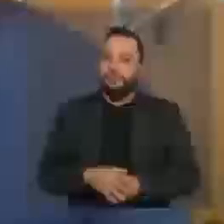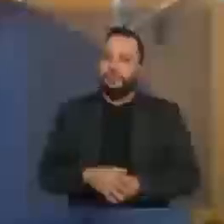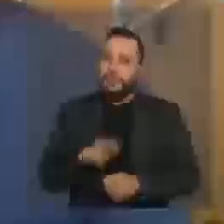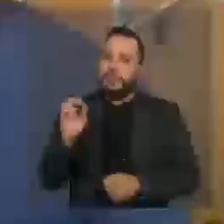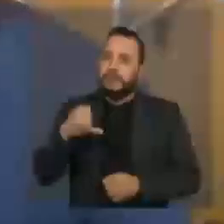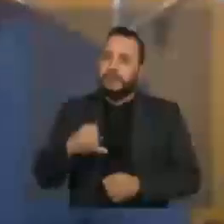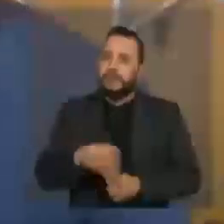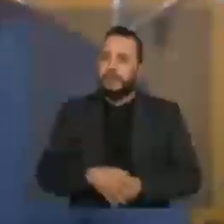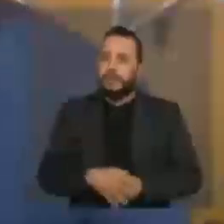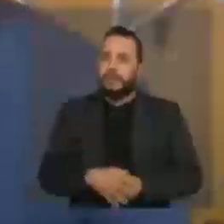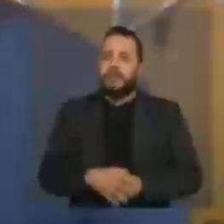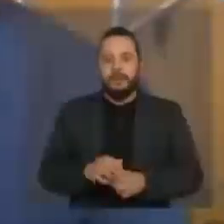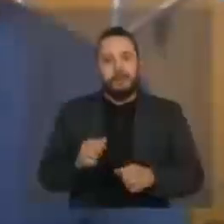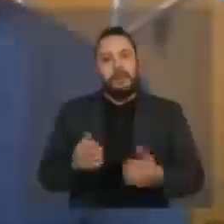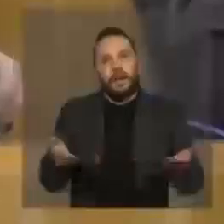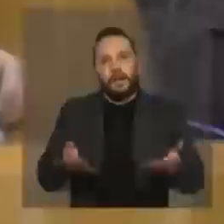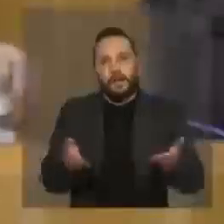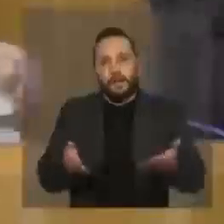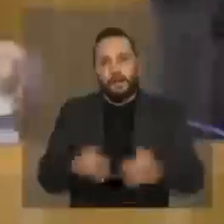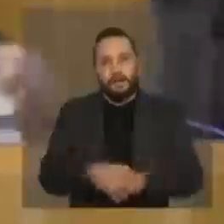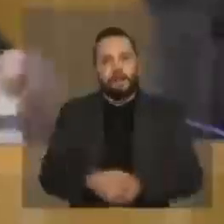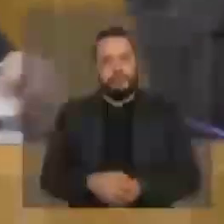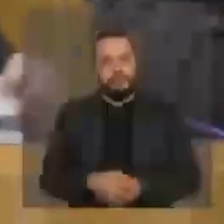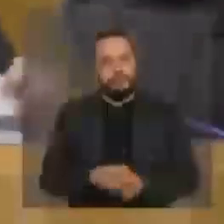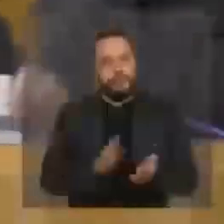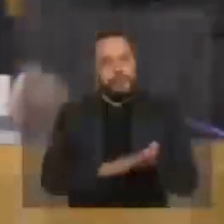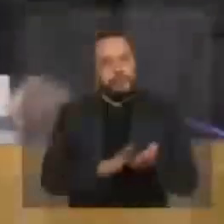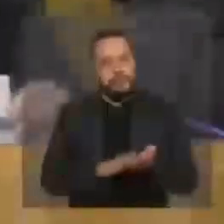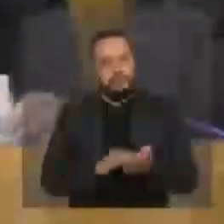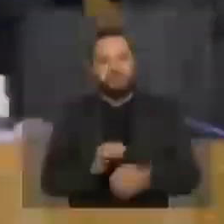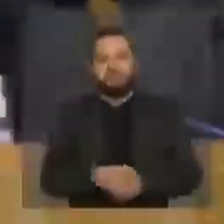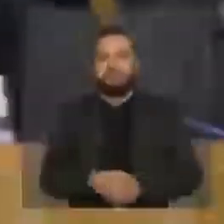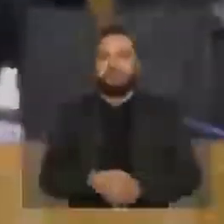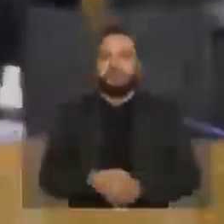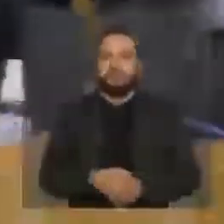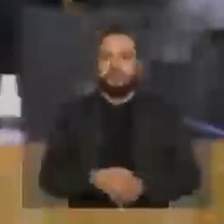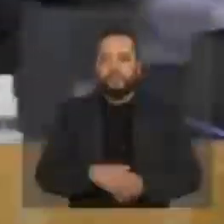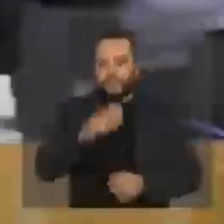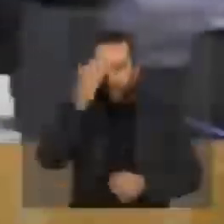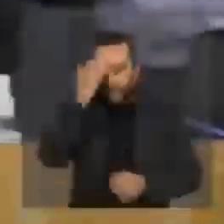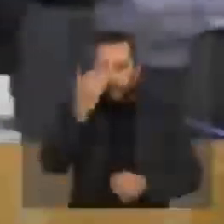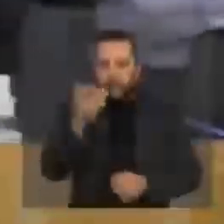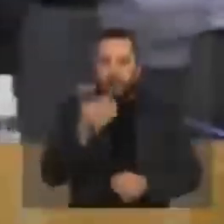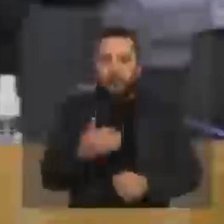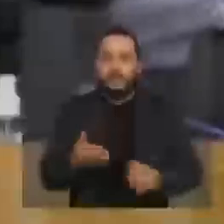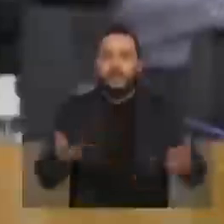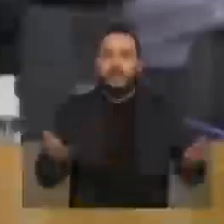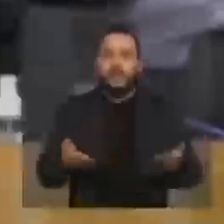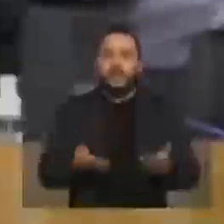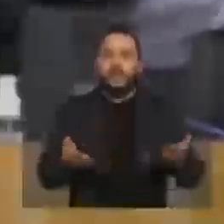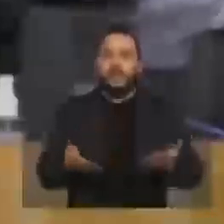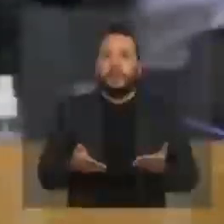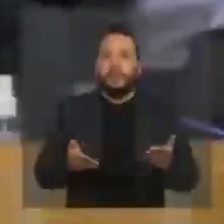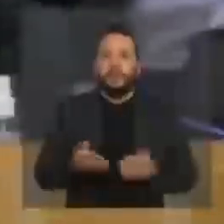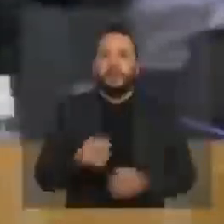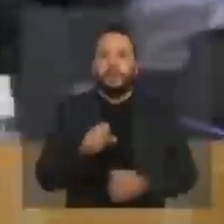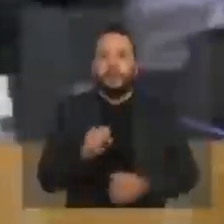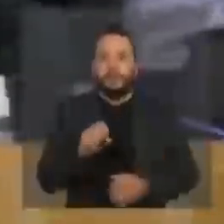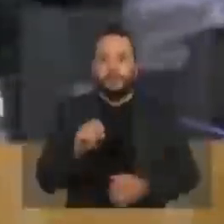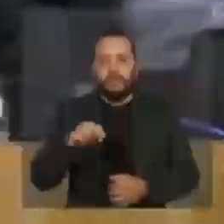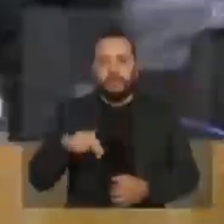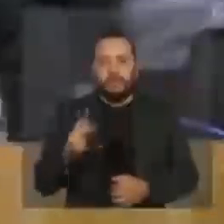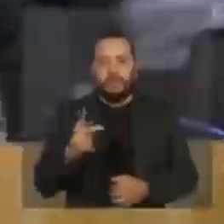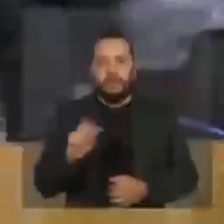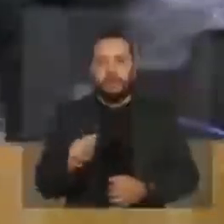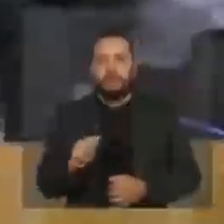É o que temos, né, para a pandemia e para depois. Tá bom, parabéns. Obrigado. A próxima inscrita, a vereadora Soninha